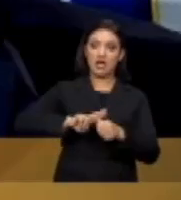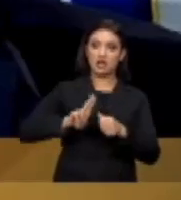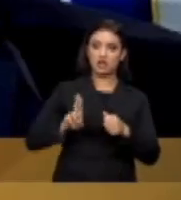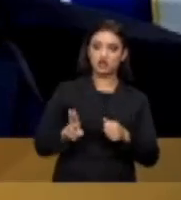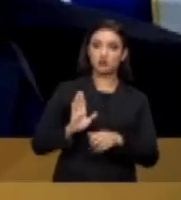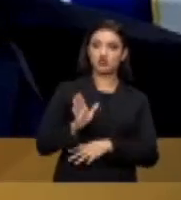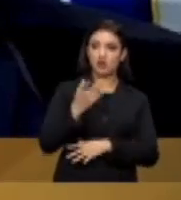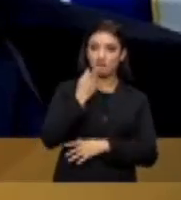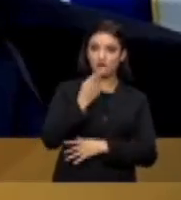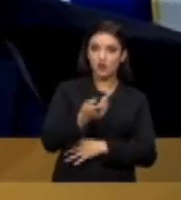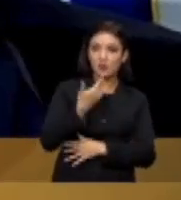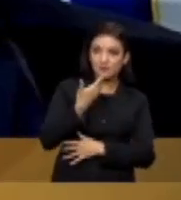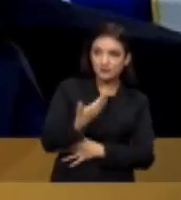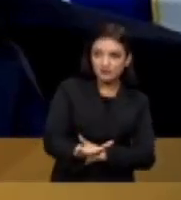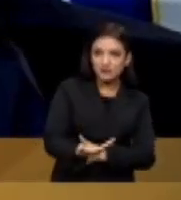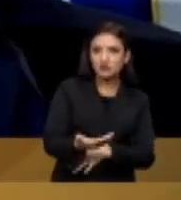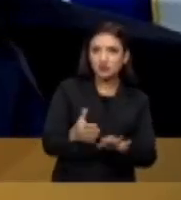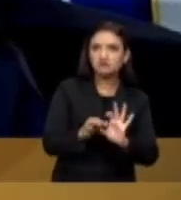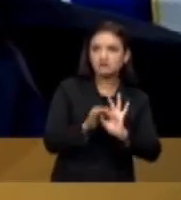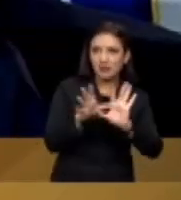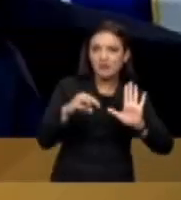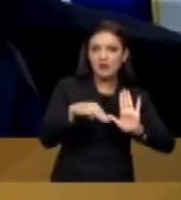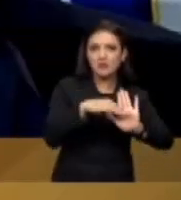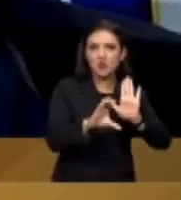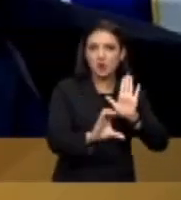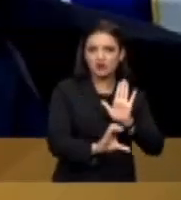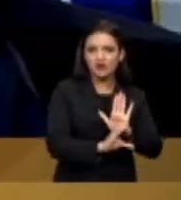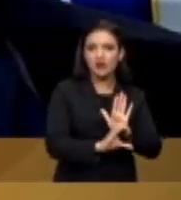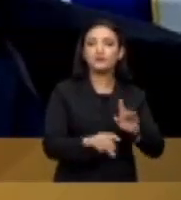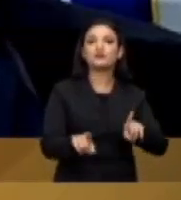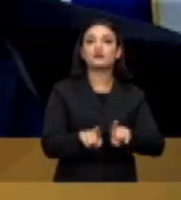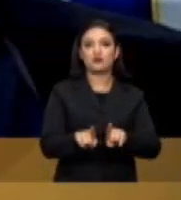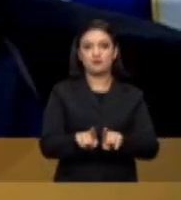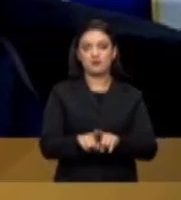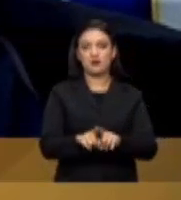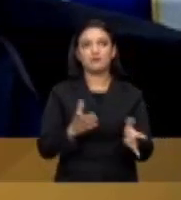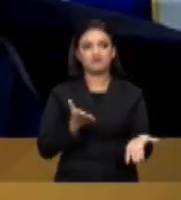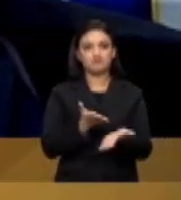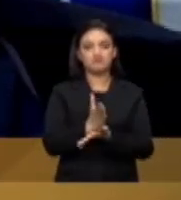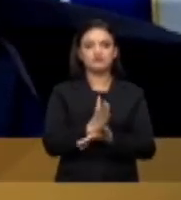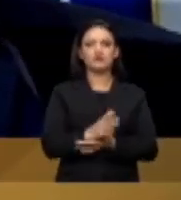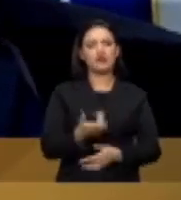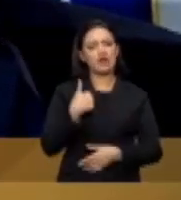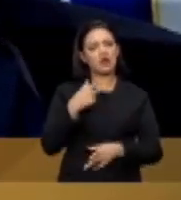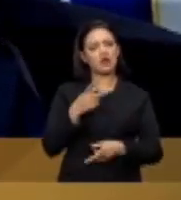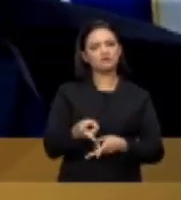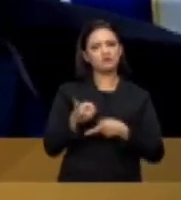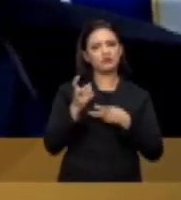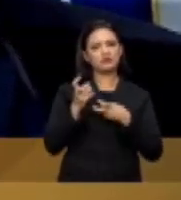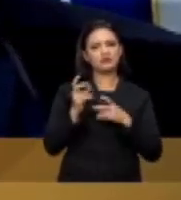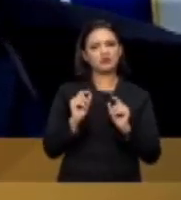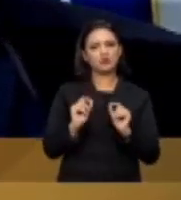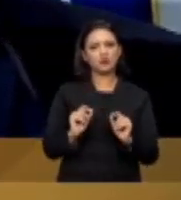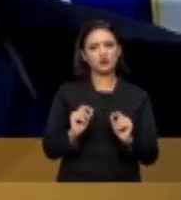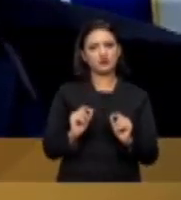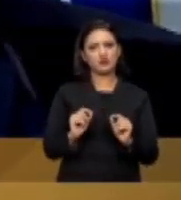manifestou-se pelo deferimento da medida cautelar e, desde logo, pela procedência do pedido. Verifiquei a identidade